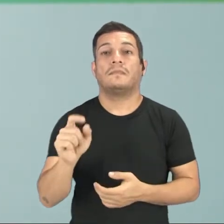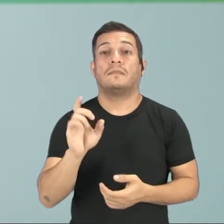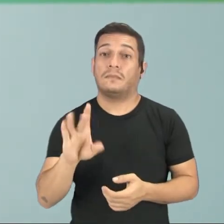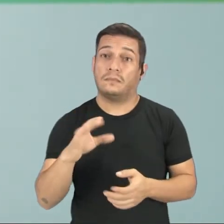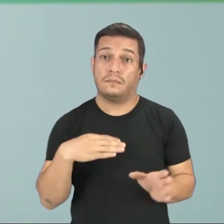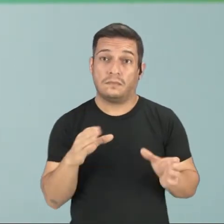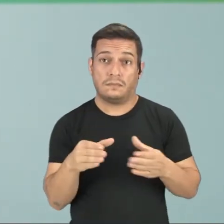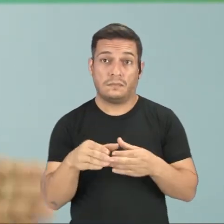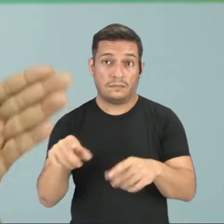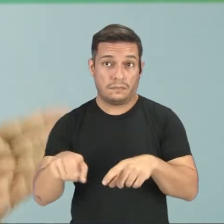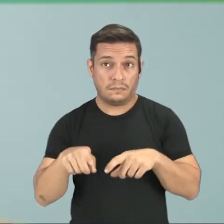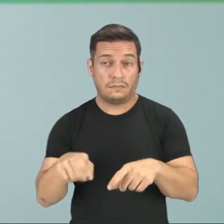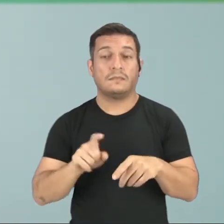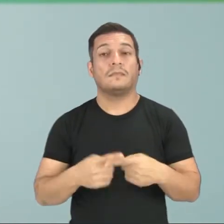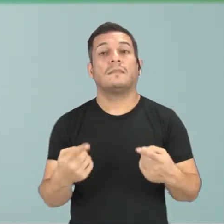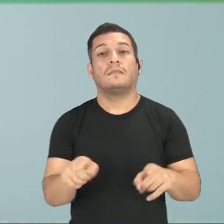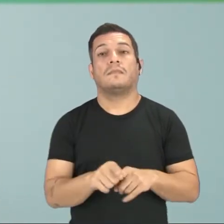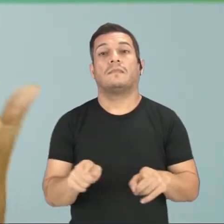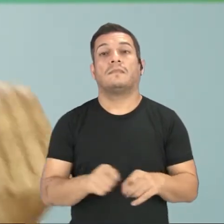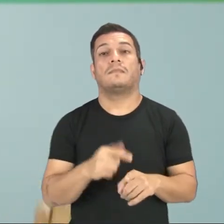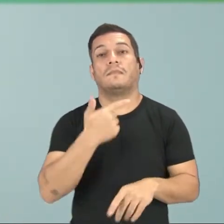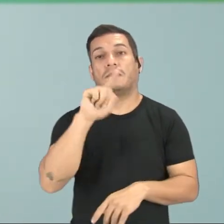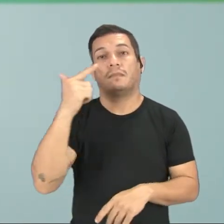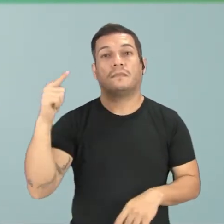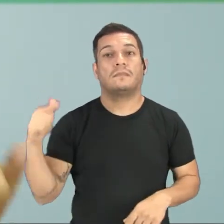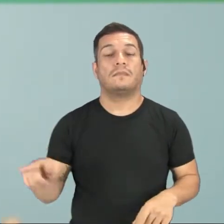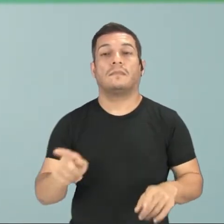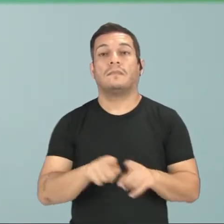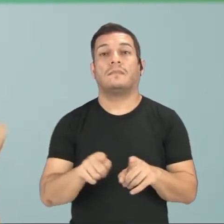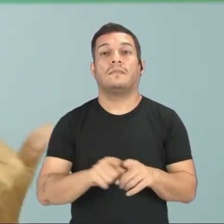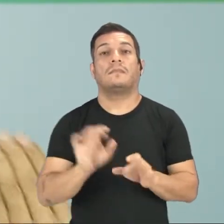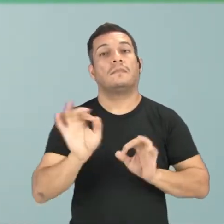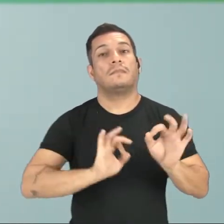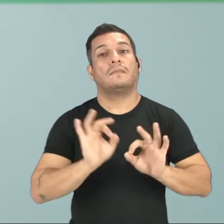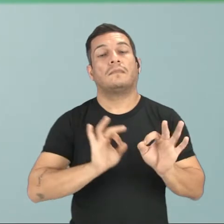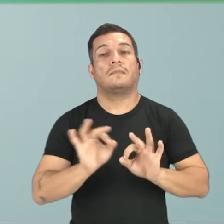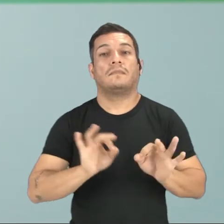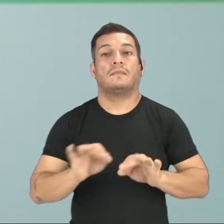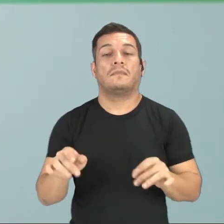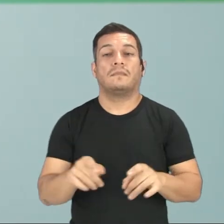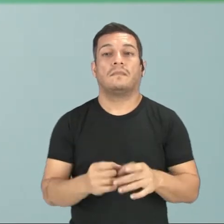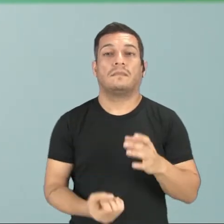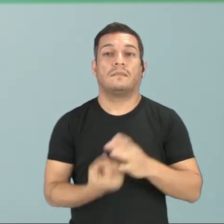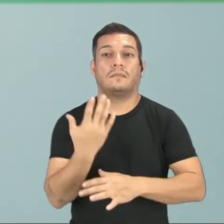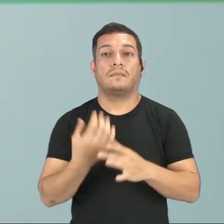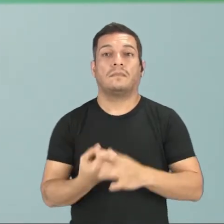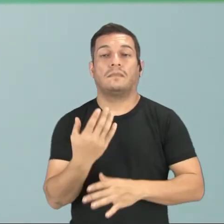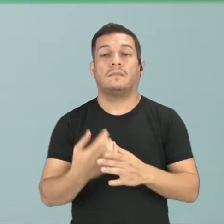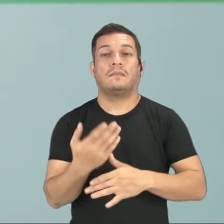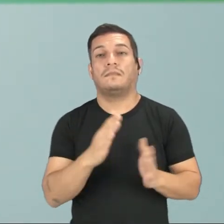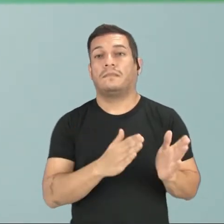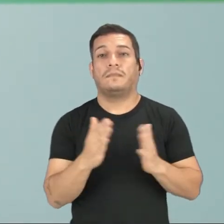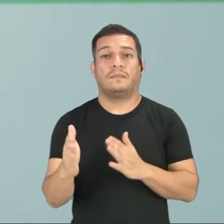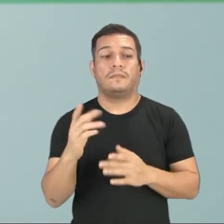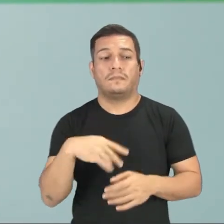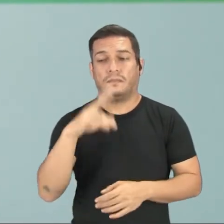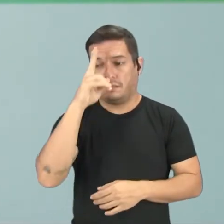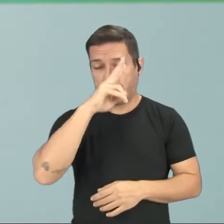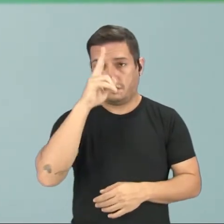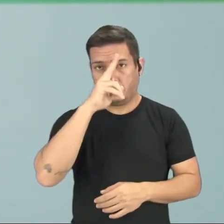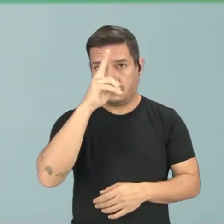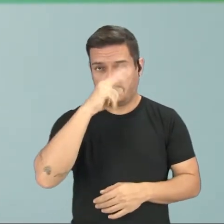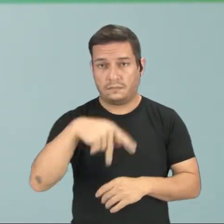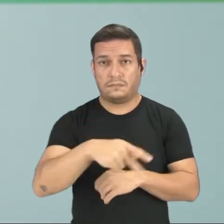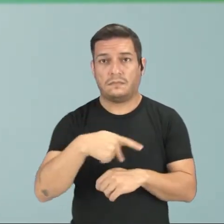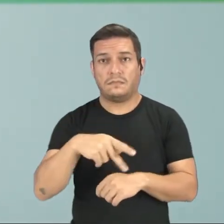pelas ligas camponesas, mas também por outras organizações que também surgiram ao longo do tempo na história do